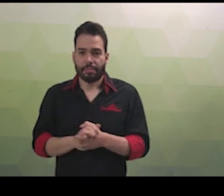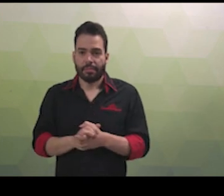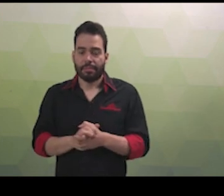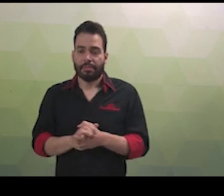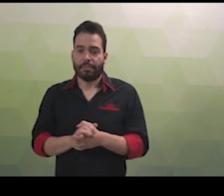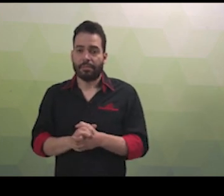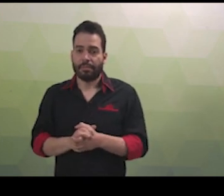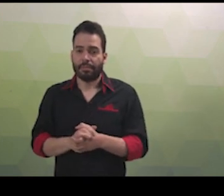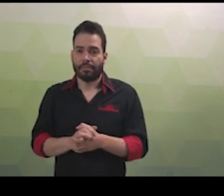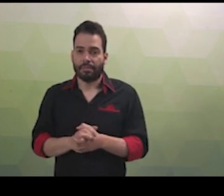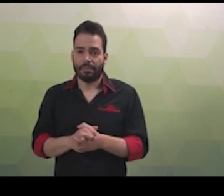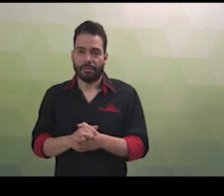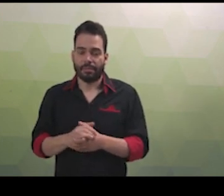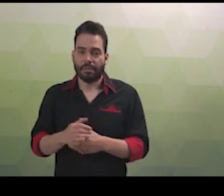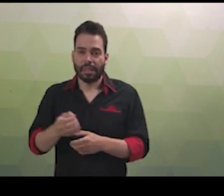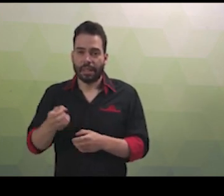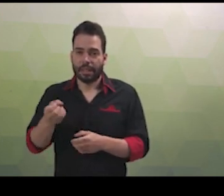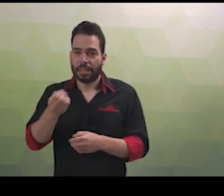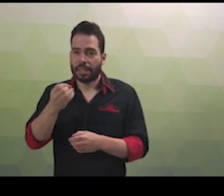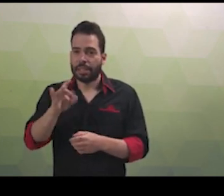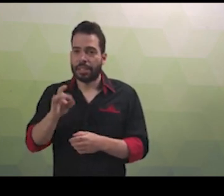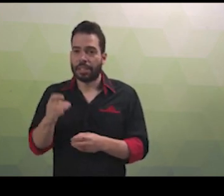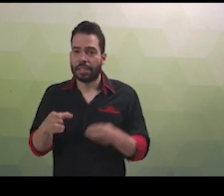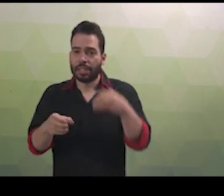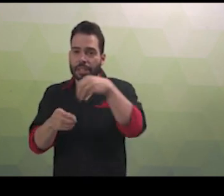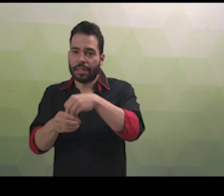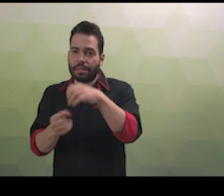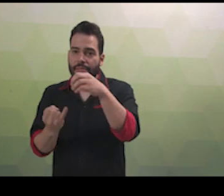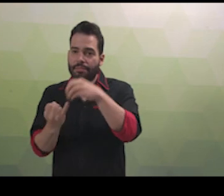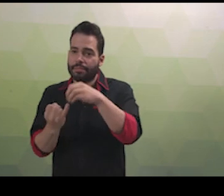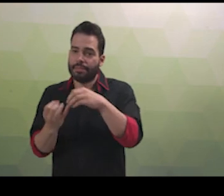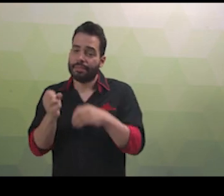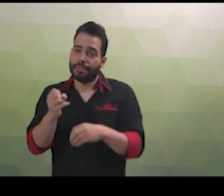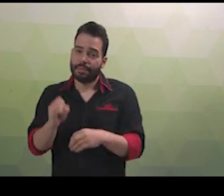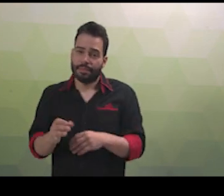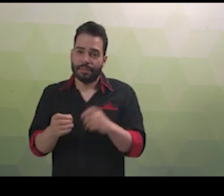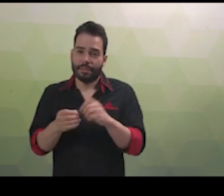setores. Não justifica colocar o aluno na instituição se sua inclusão não